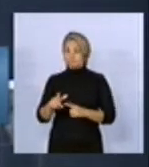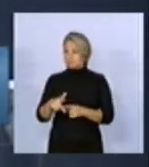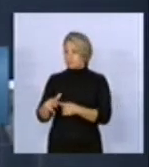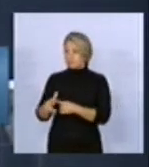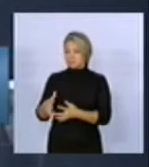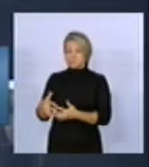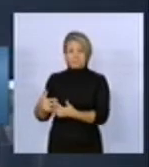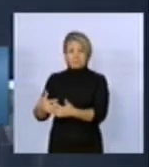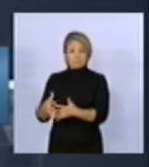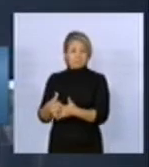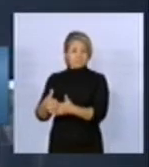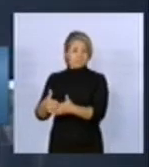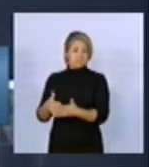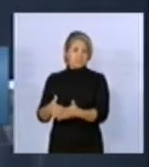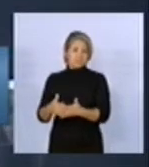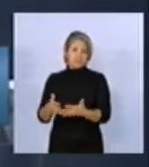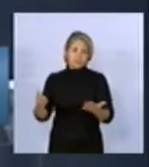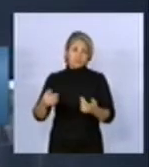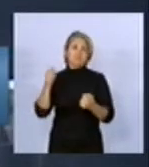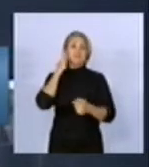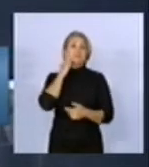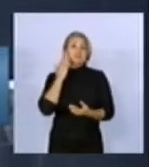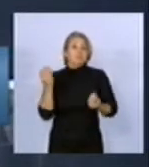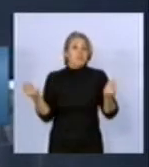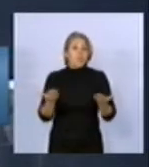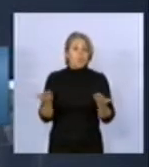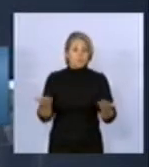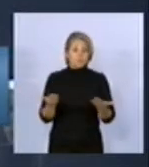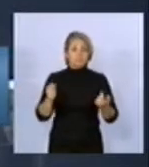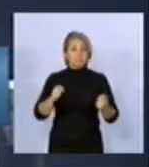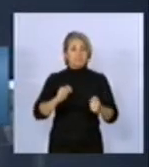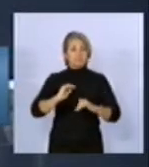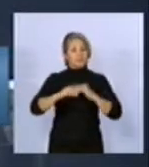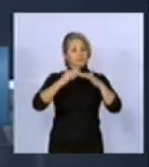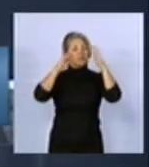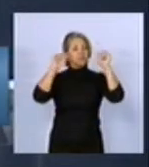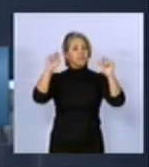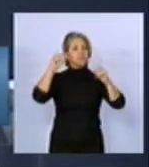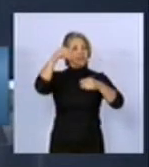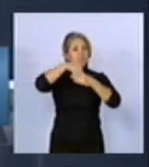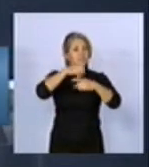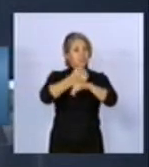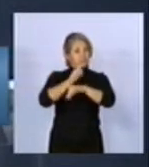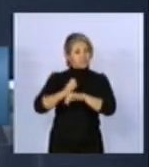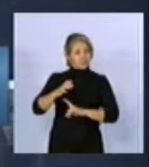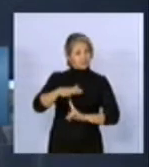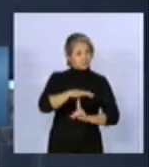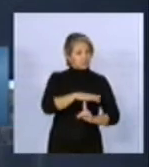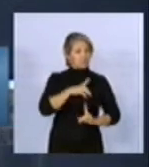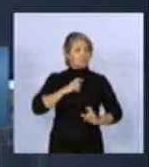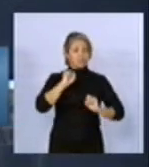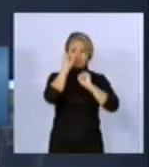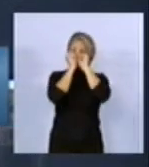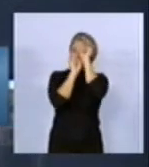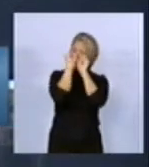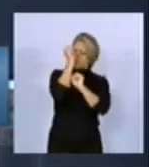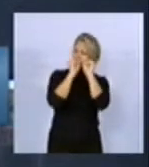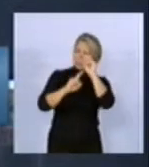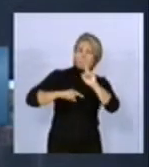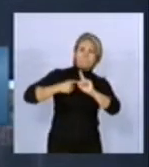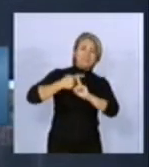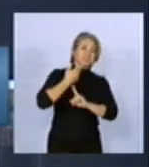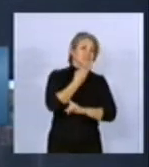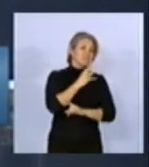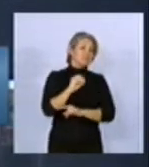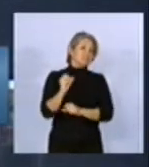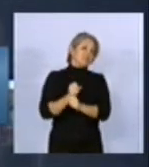situação que estamos hoje é o que temos que evoluir o Paraná nós estamos indústrias A grande maioria mais de 30